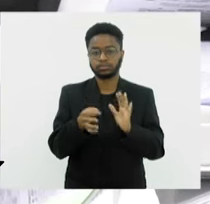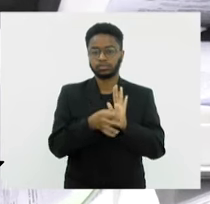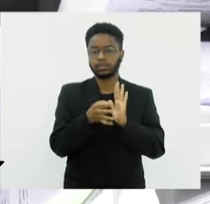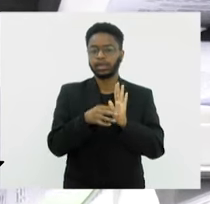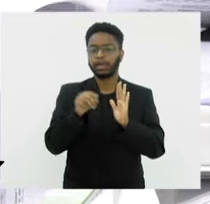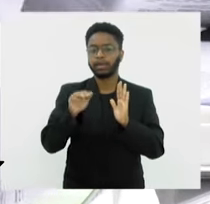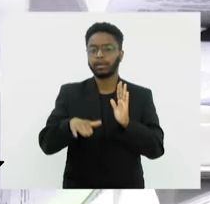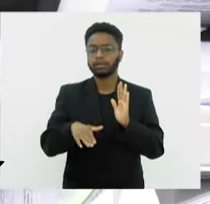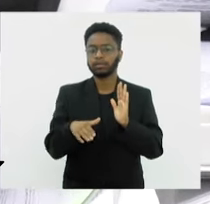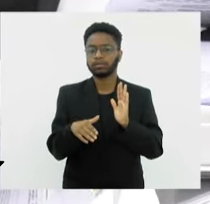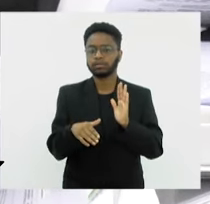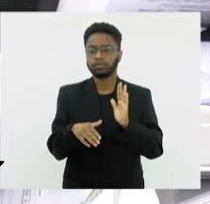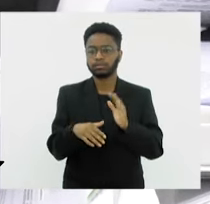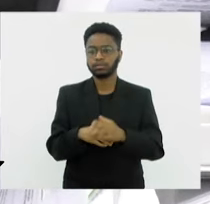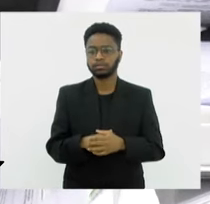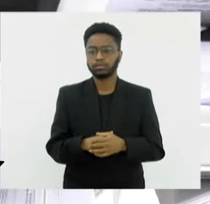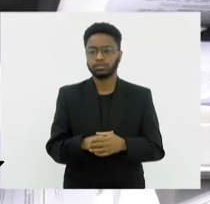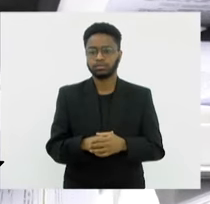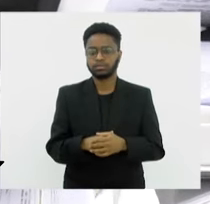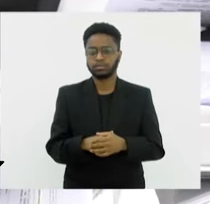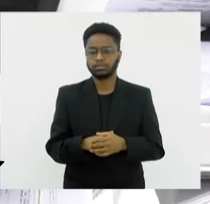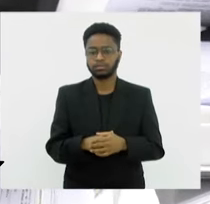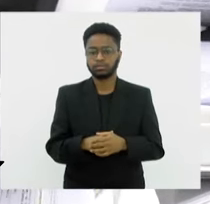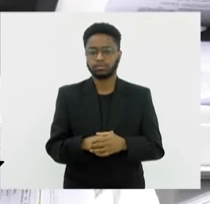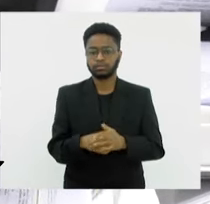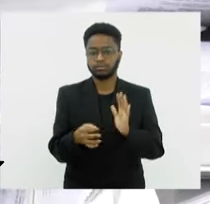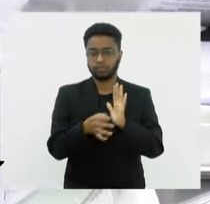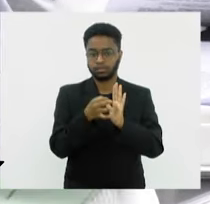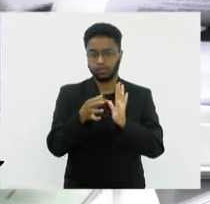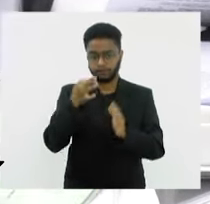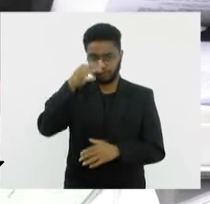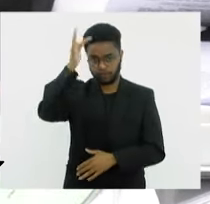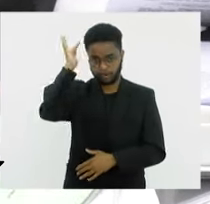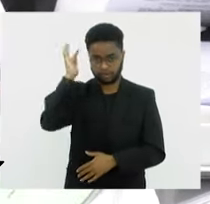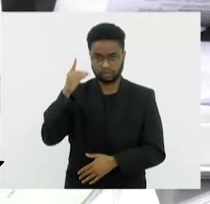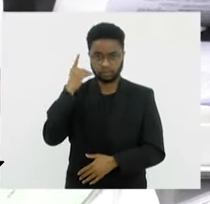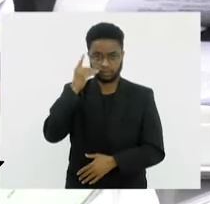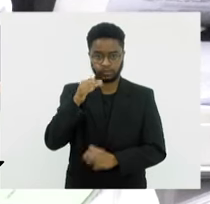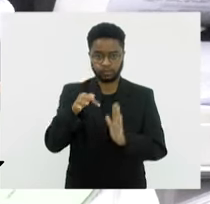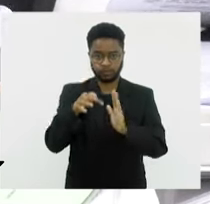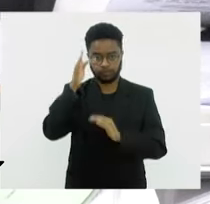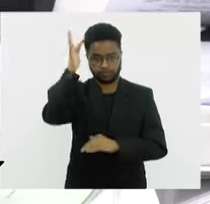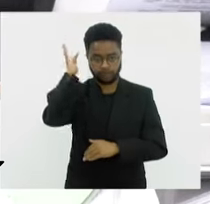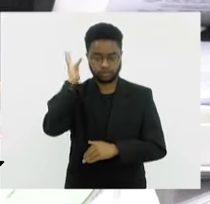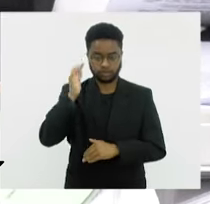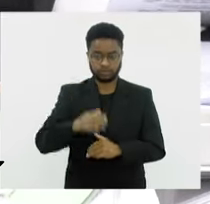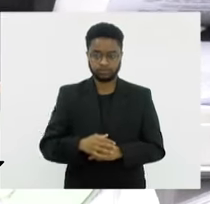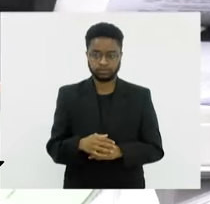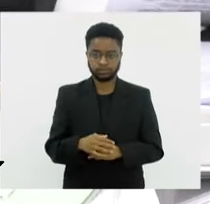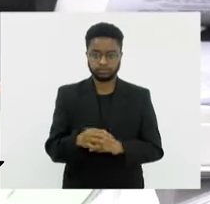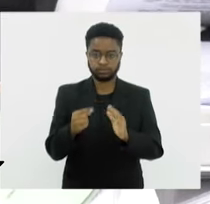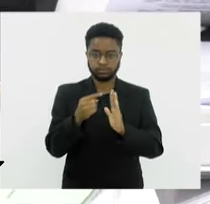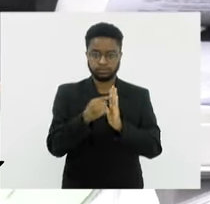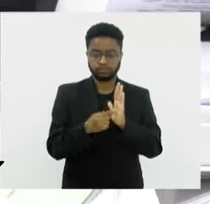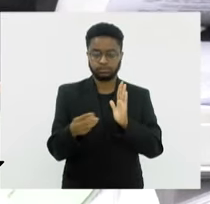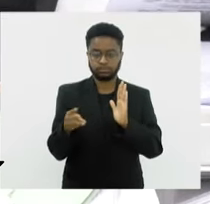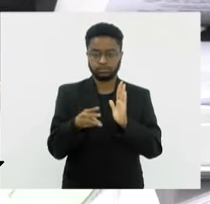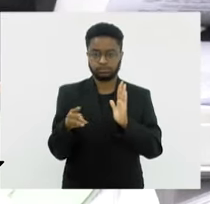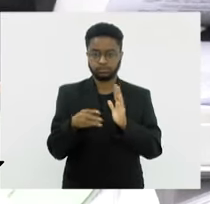parecer? Do Fred. Parecer é do Fred? É o deputado Fred Pacheco. 33 da pauta.